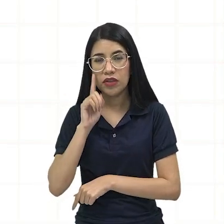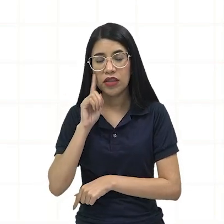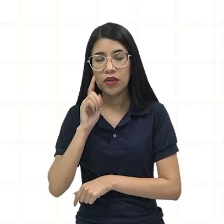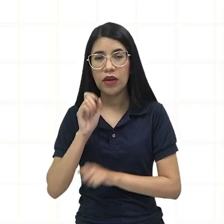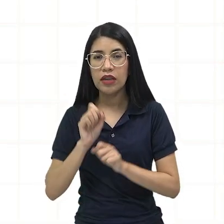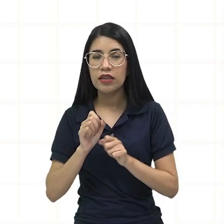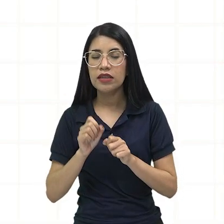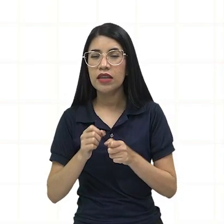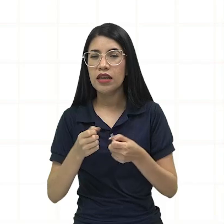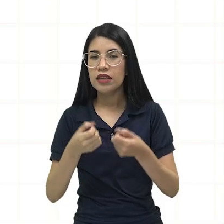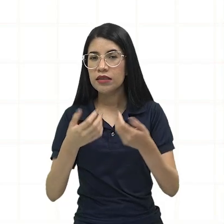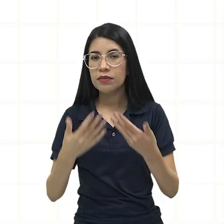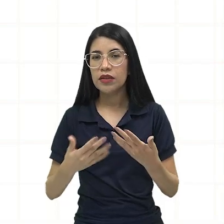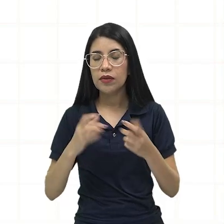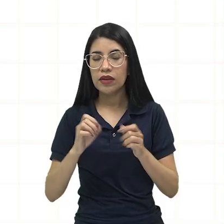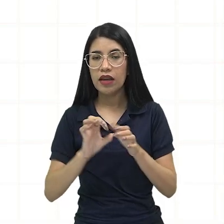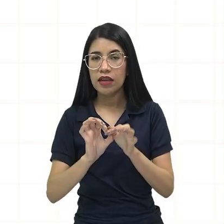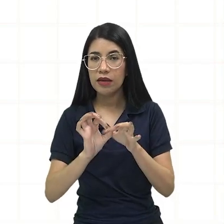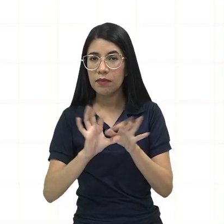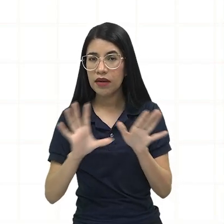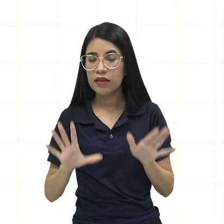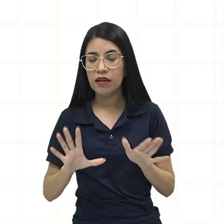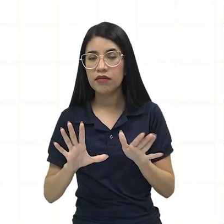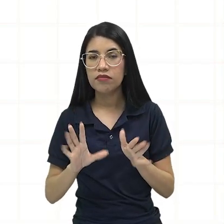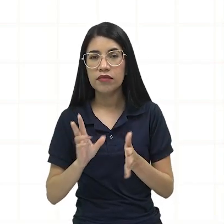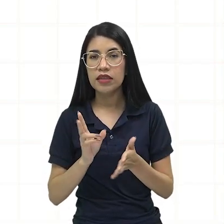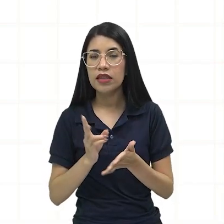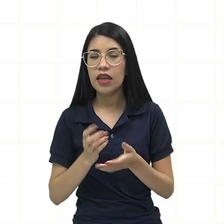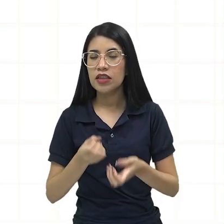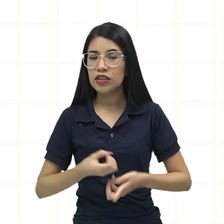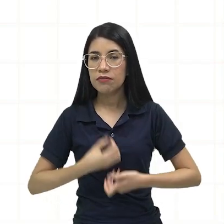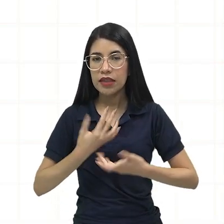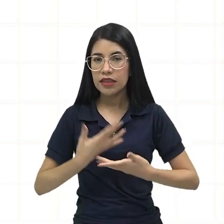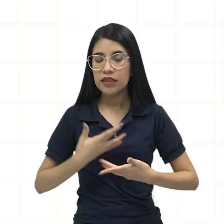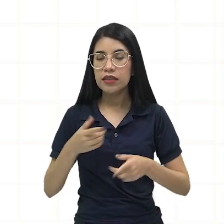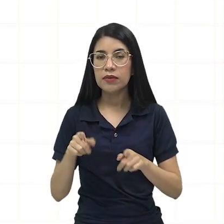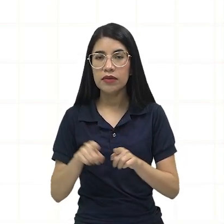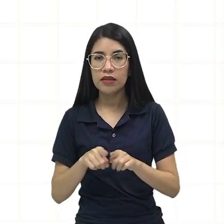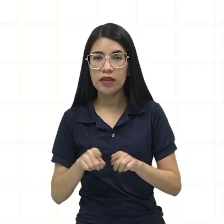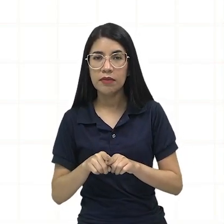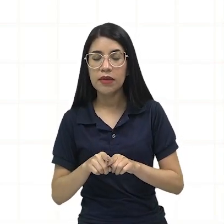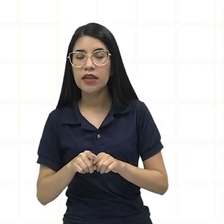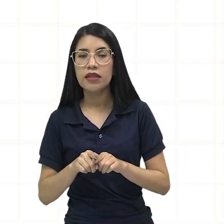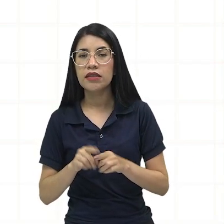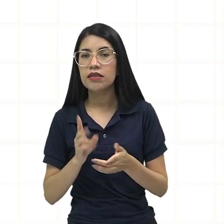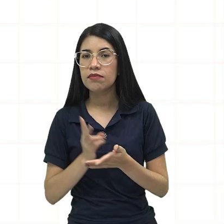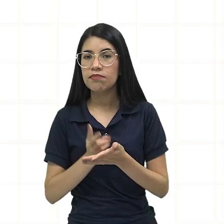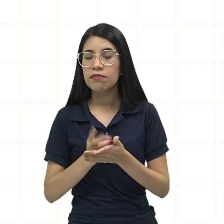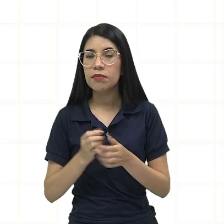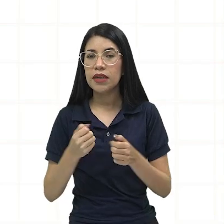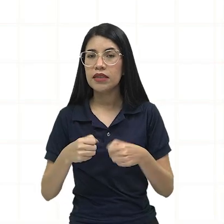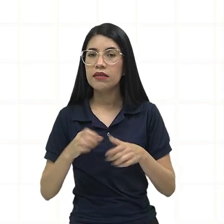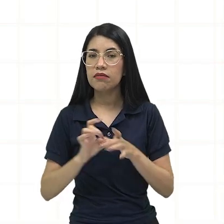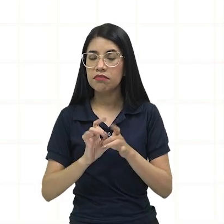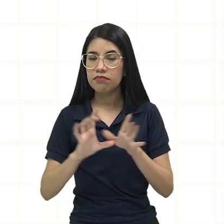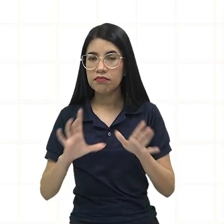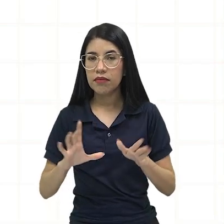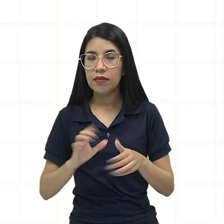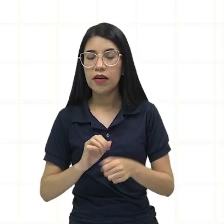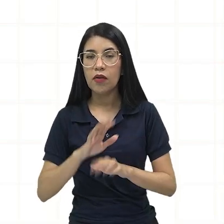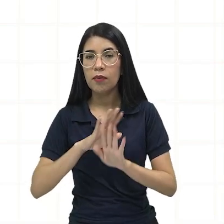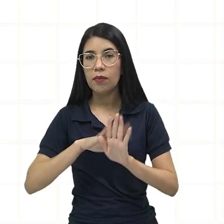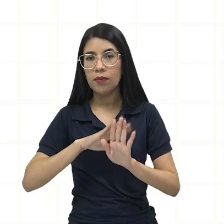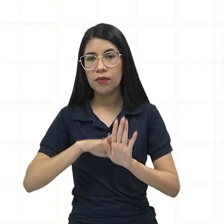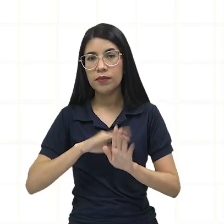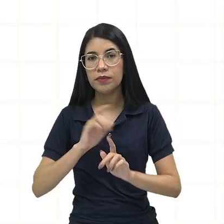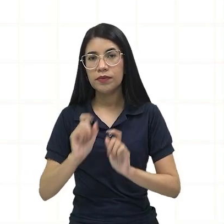de liberdade a todo custo, liberdade de expressão, inclusive, a todo custo, e é basicamente uma